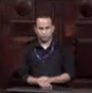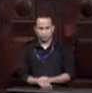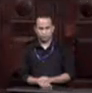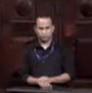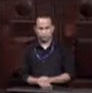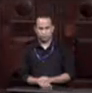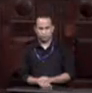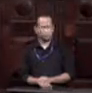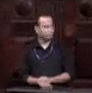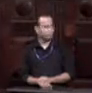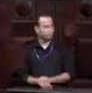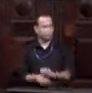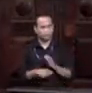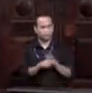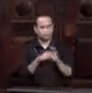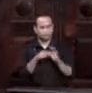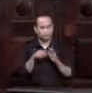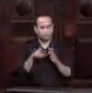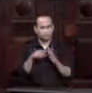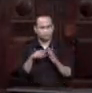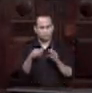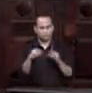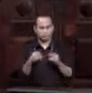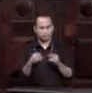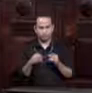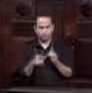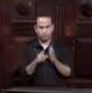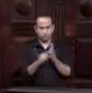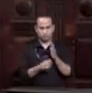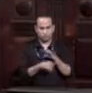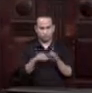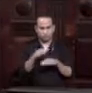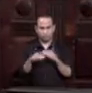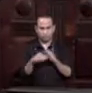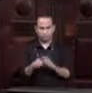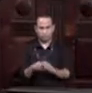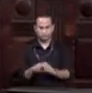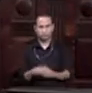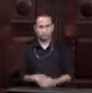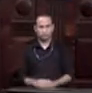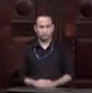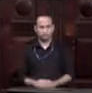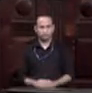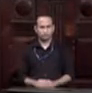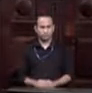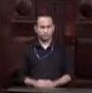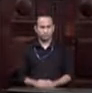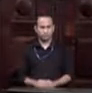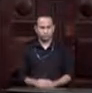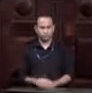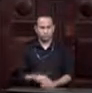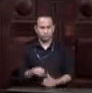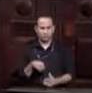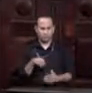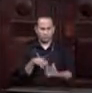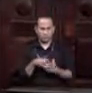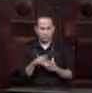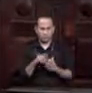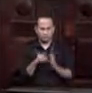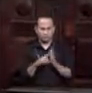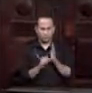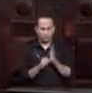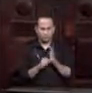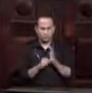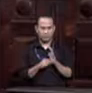Lê o parágrafo. Vou ler o artigo 2º todo, presidente. Lê o artigo e o parágrafo. Porque sem o parágrafo